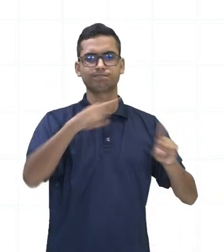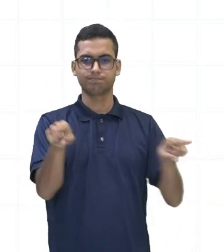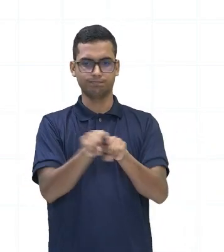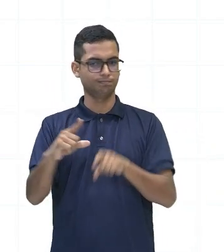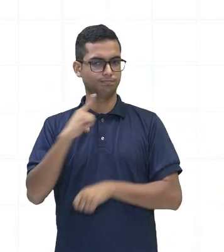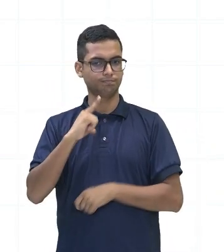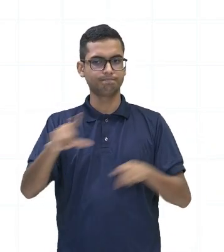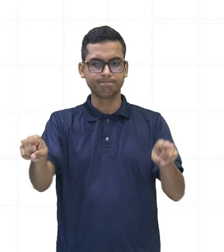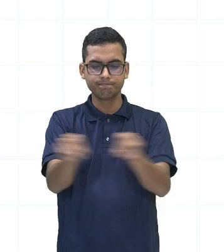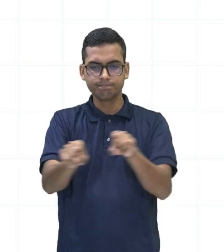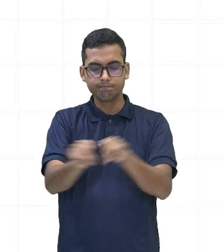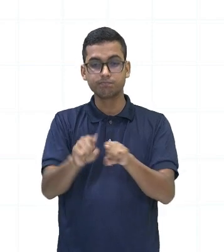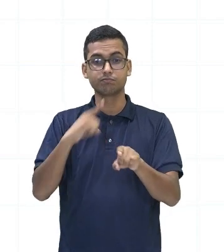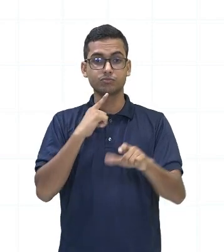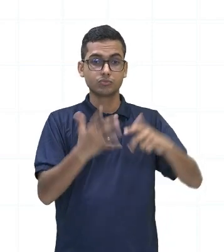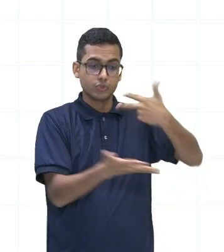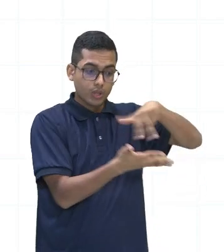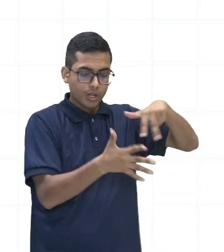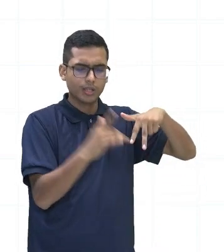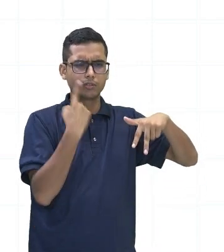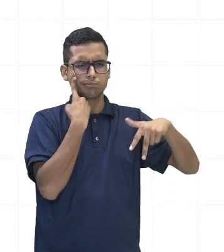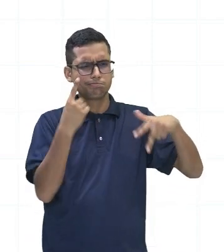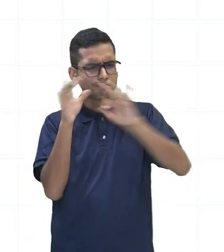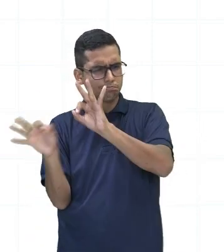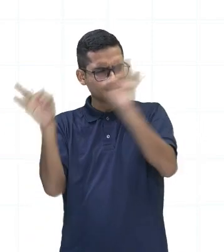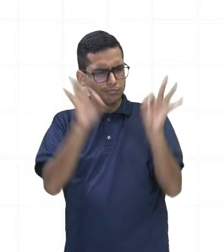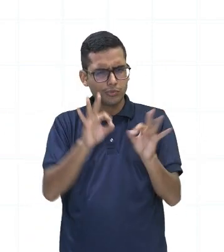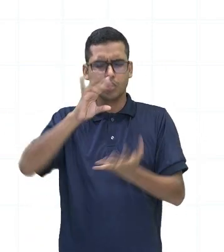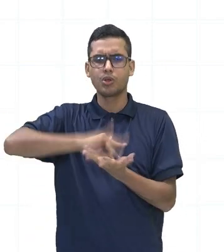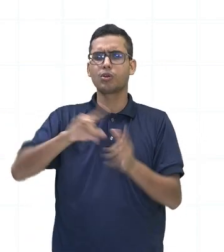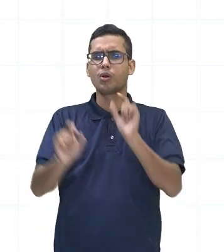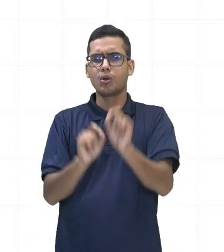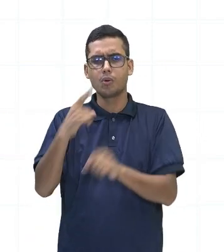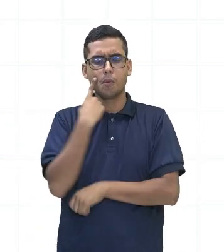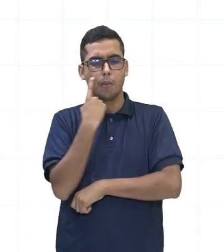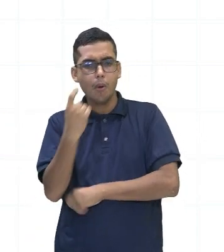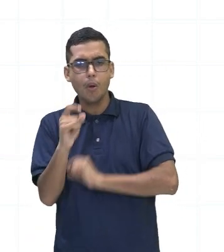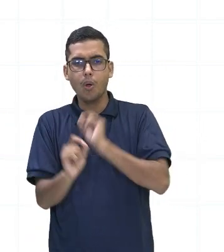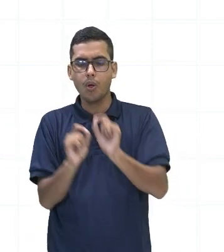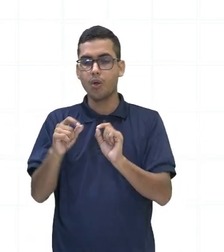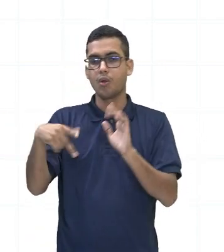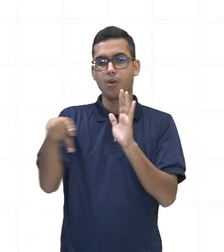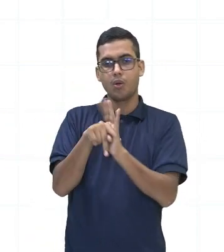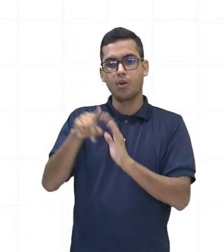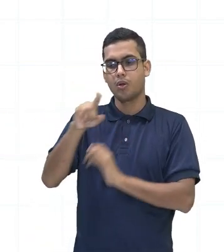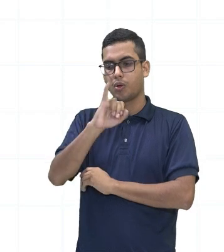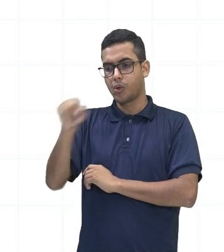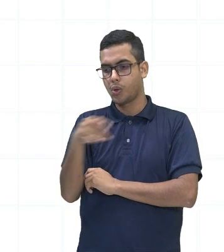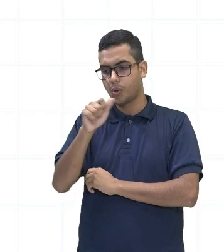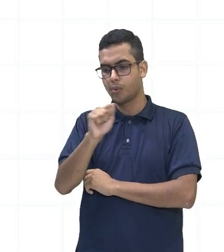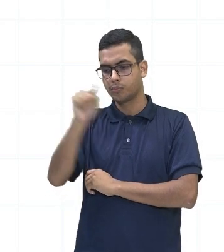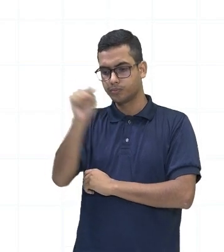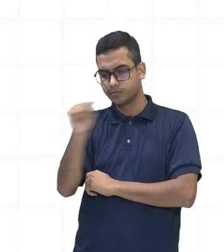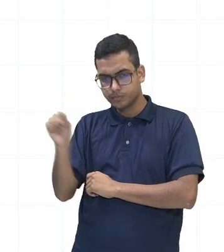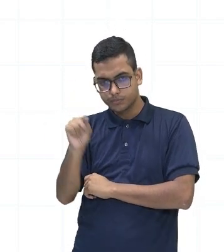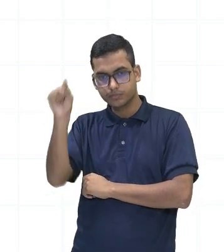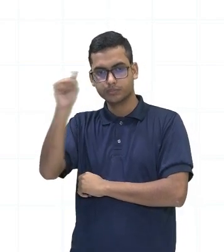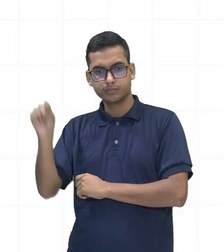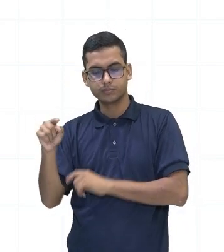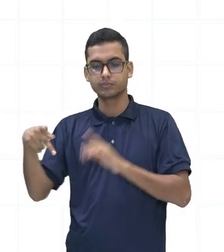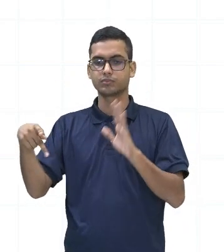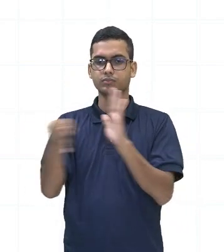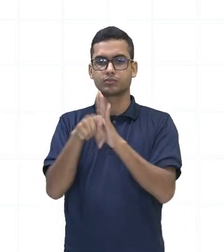A gente vai ter as danças de entretenimento, que aí a gente pode citar para vocês o jazz, o tap dance, que é o sapateado,